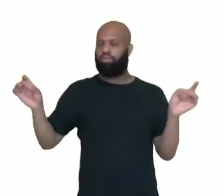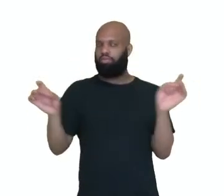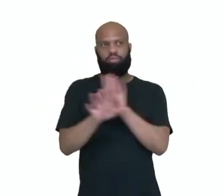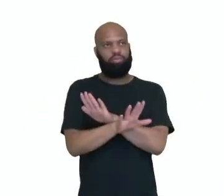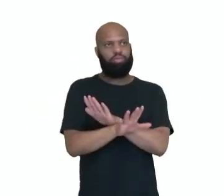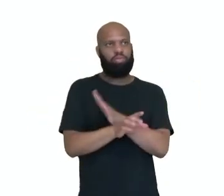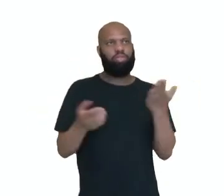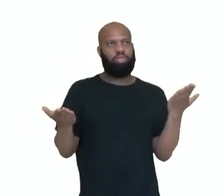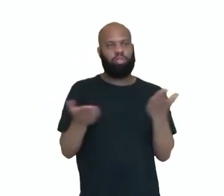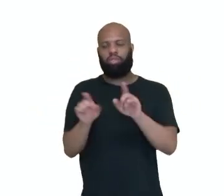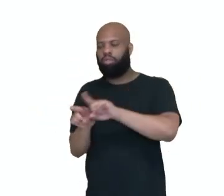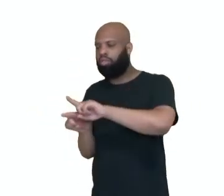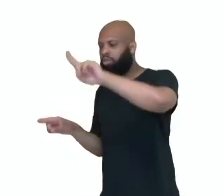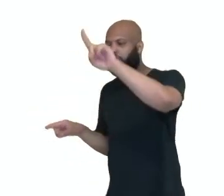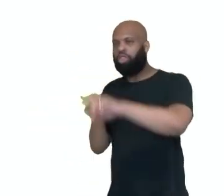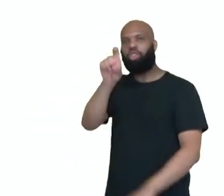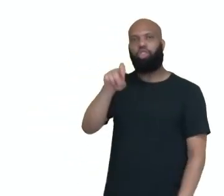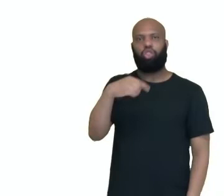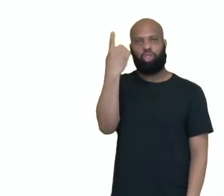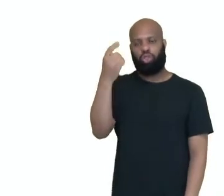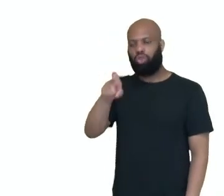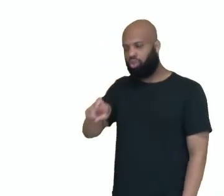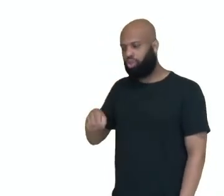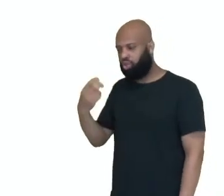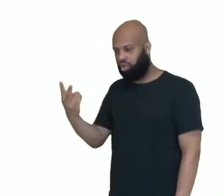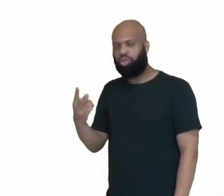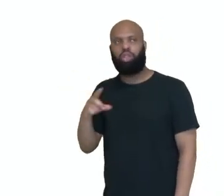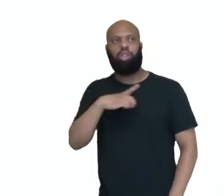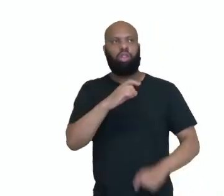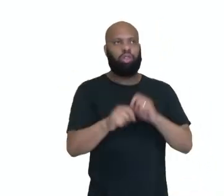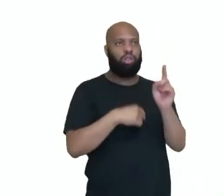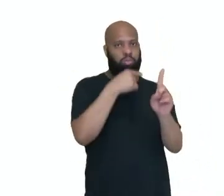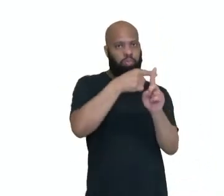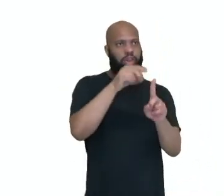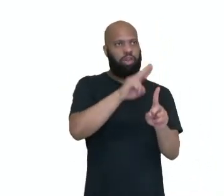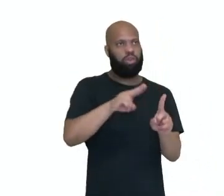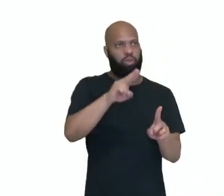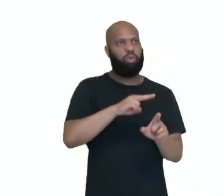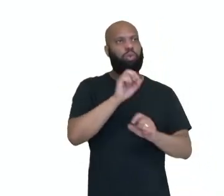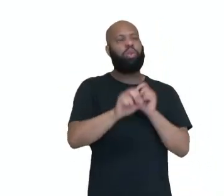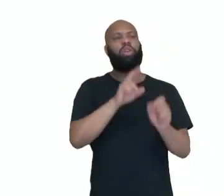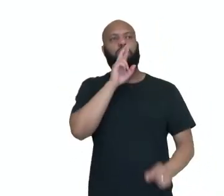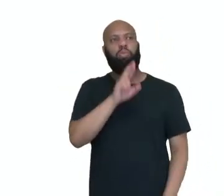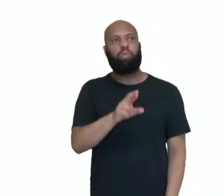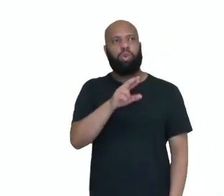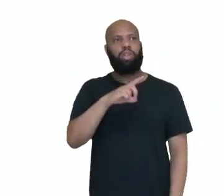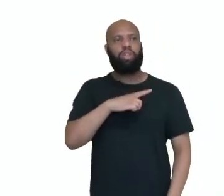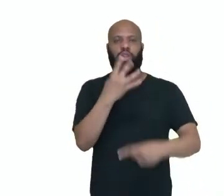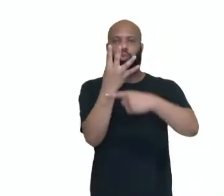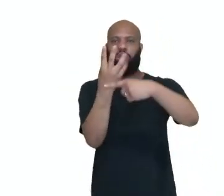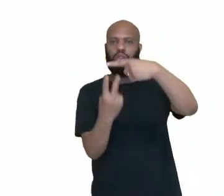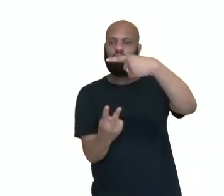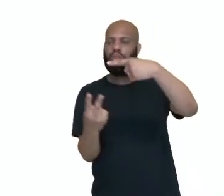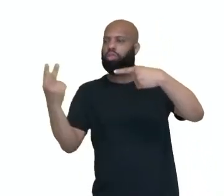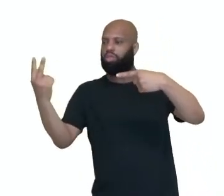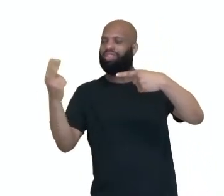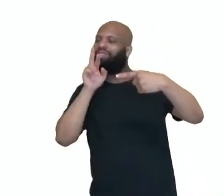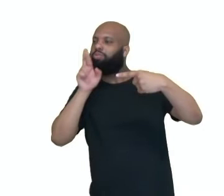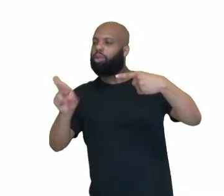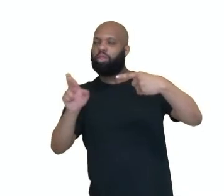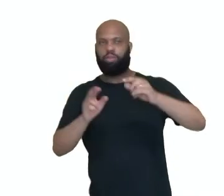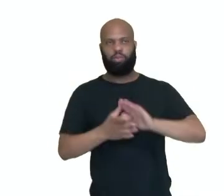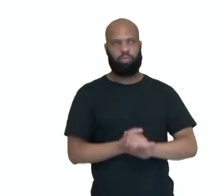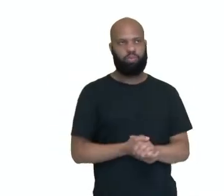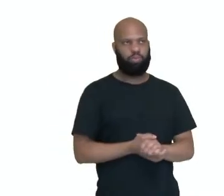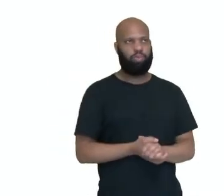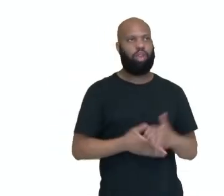brincadeira, né? Agora eu tenho dois valores, um para mais, um para menos. Se eu utilizar o mais 10, eu vou ter 4 sobre 2, que dá